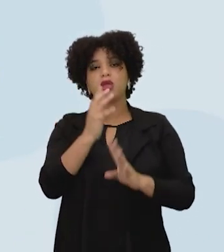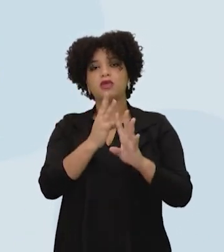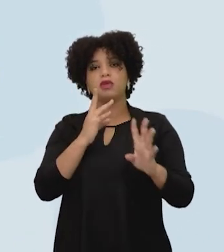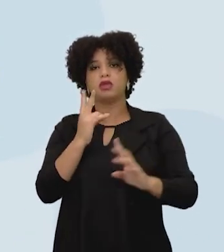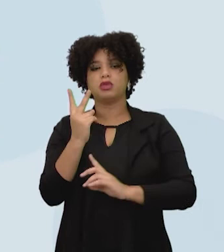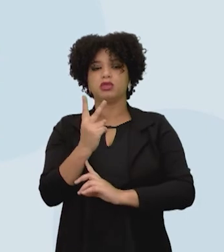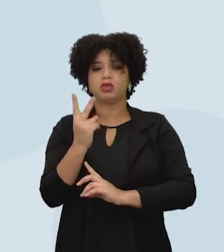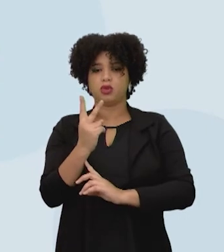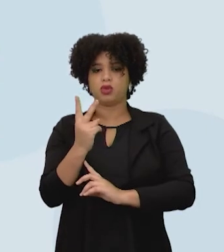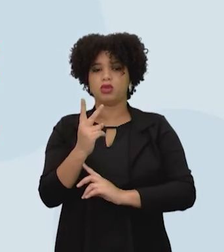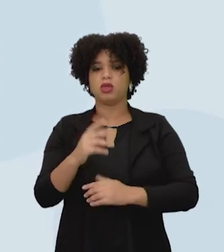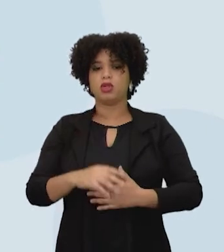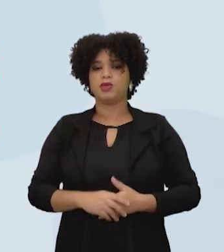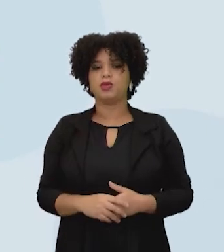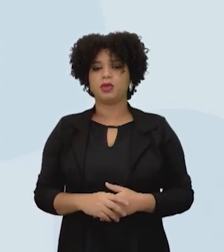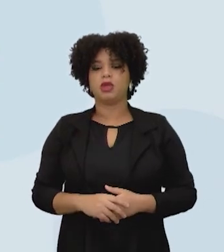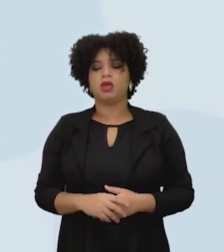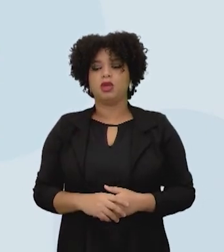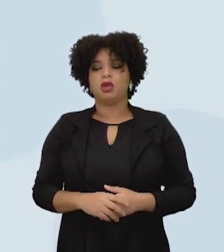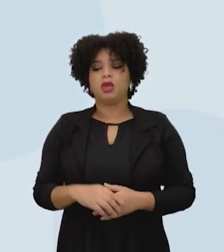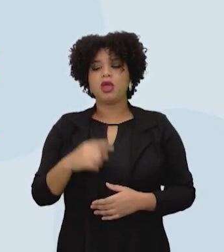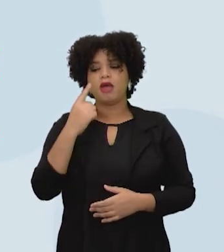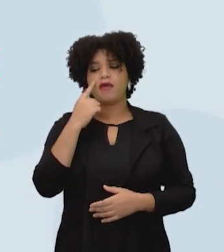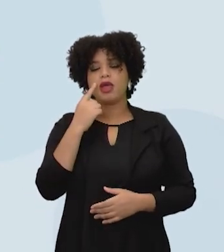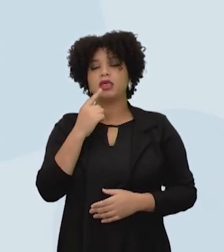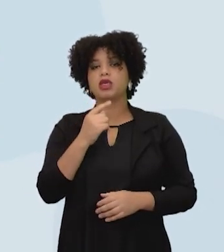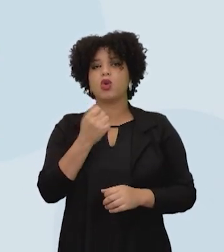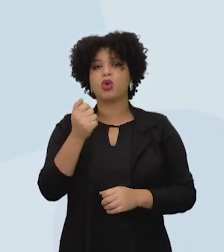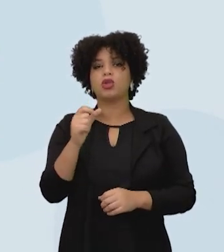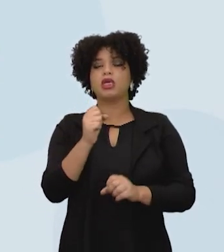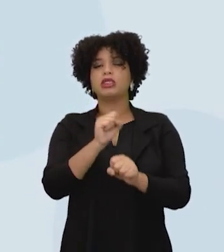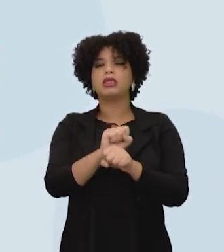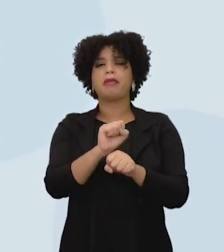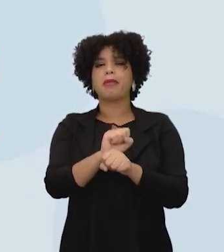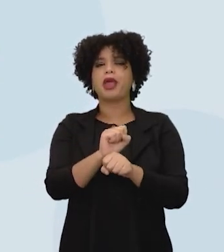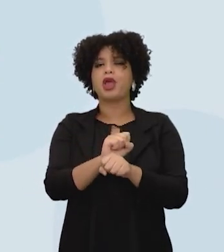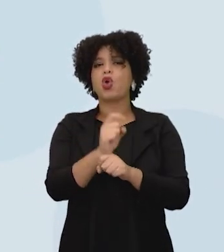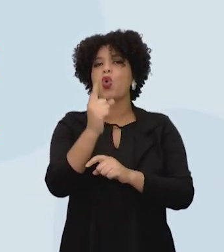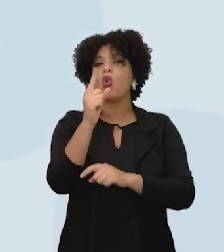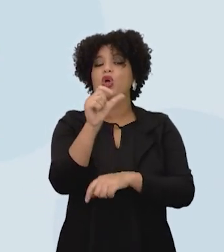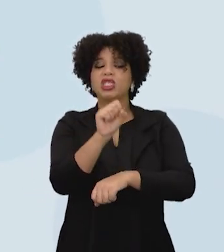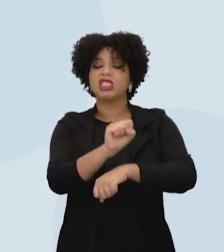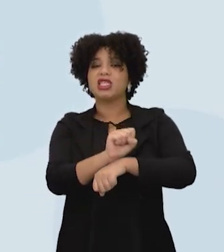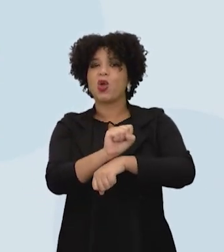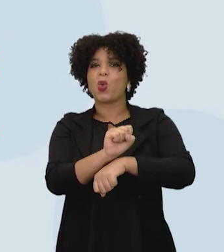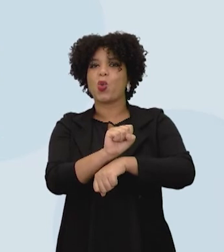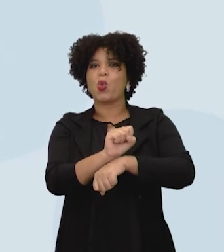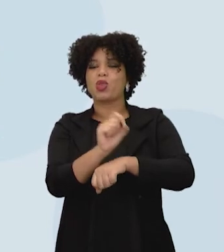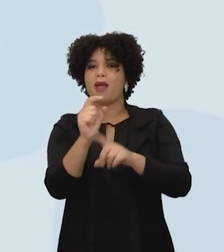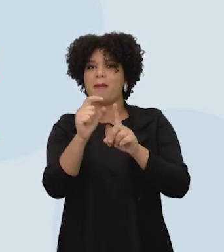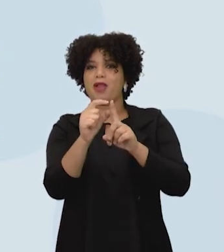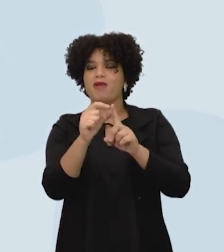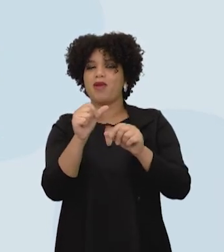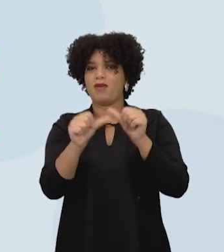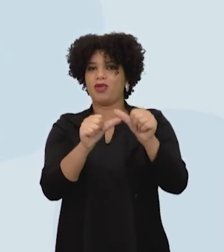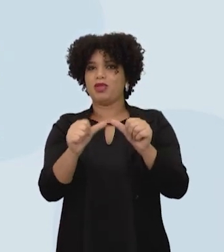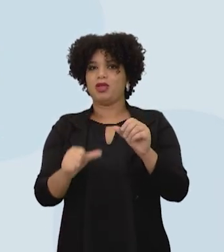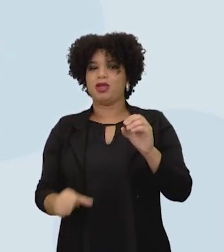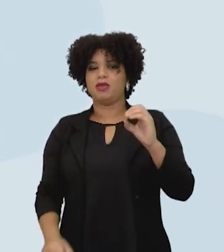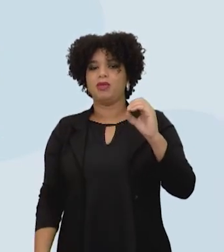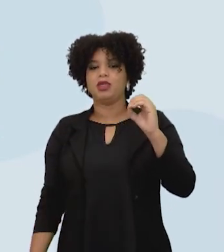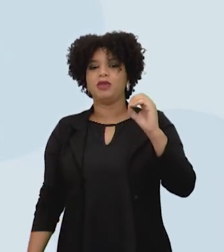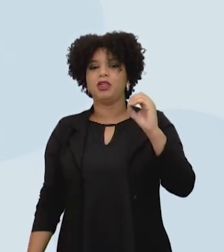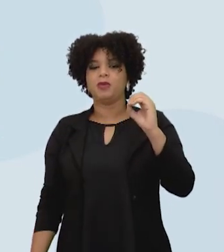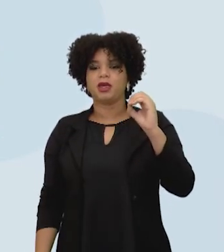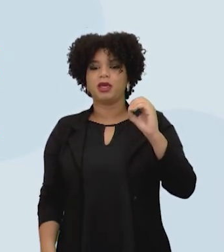né? Depois tem, espere um segundo e já irei lhe atender. A ideia do segundo já é